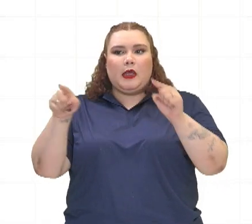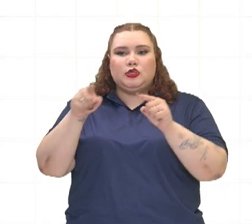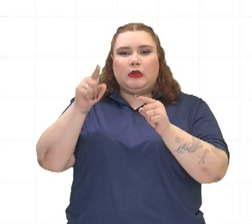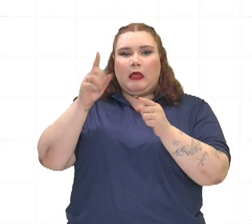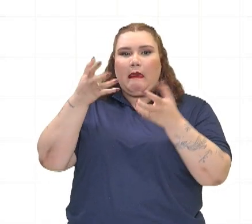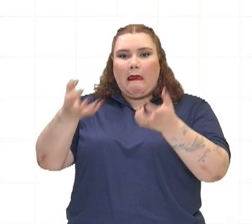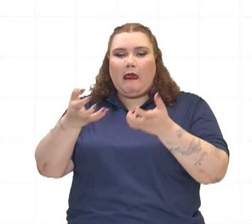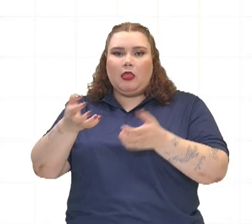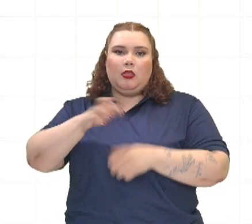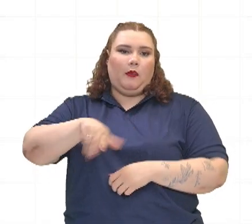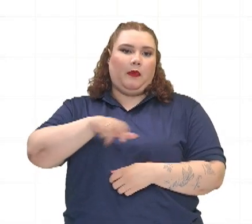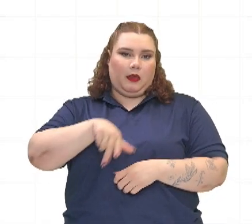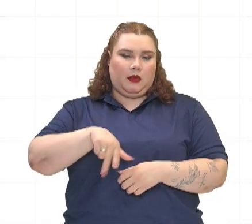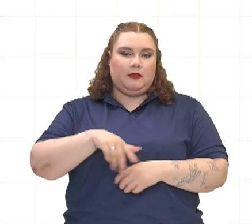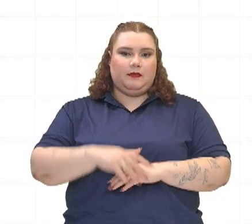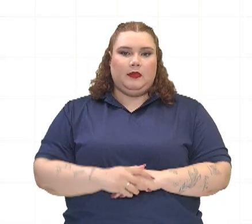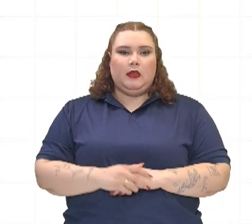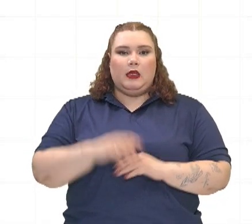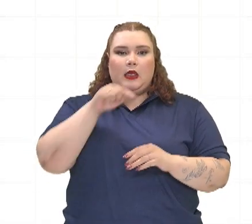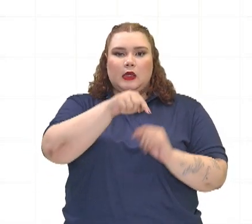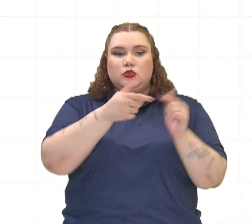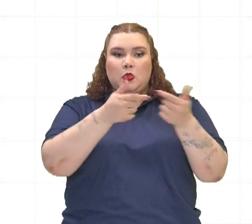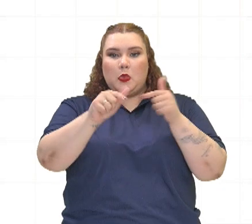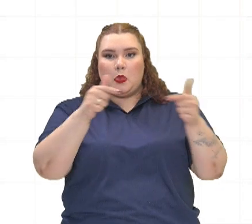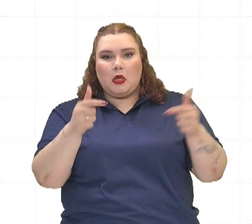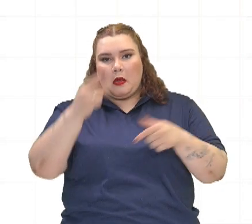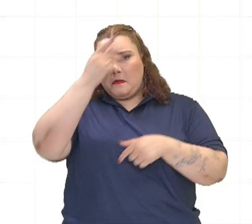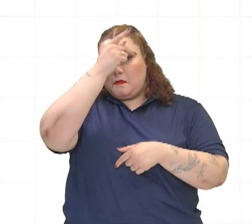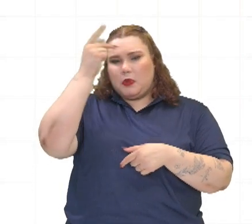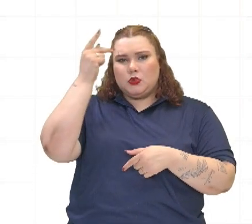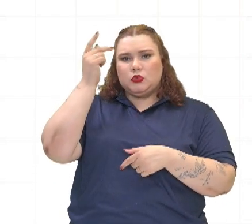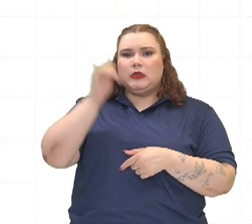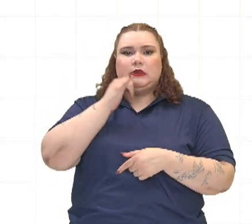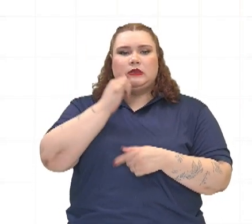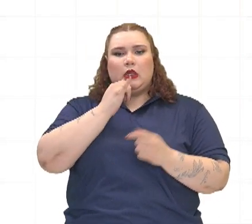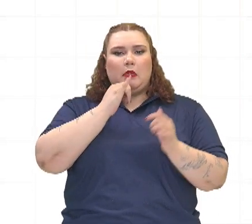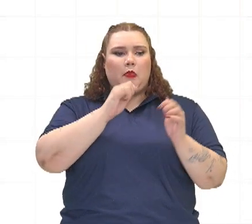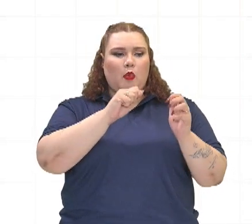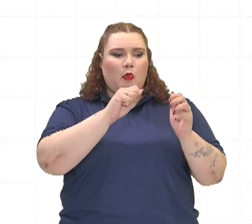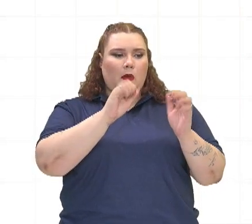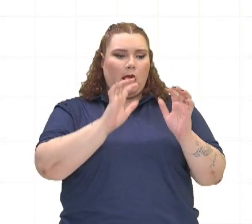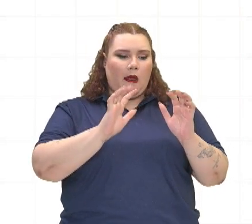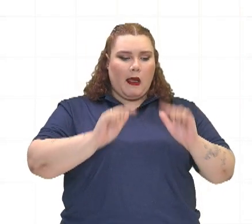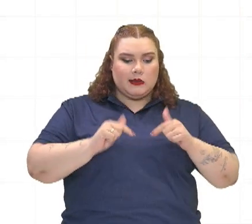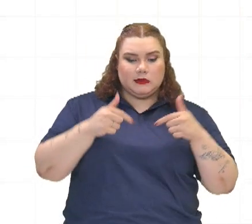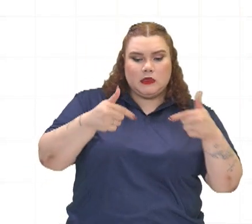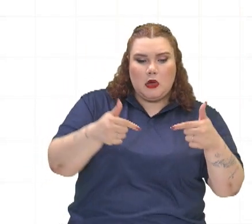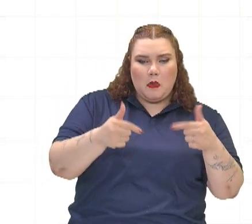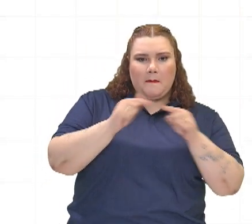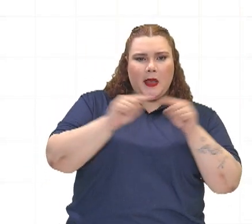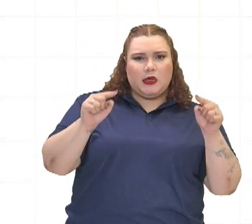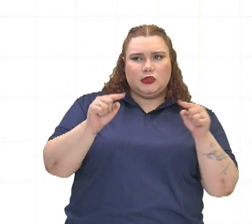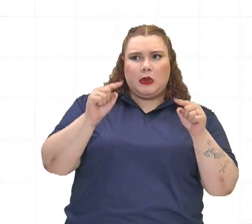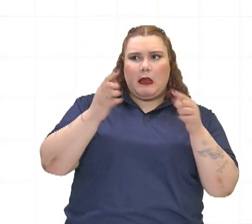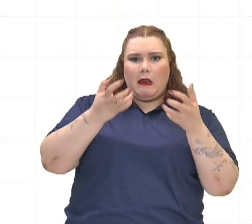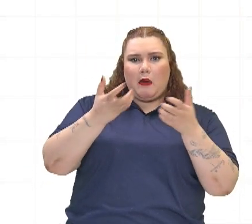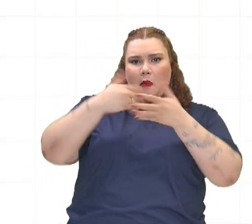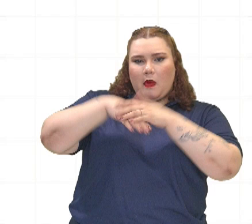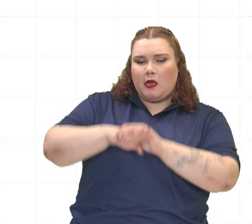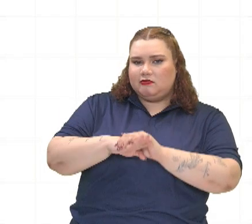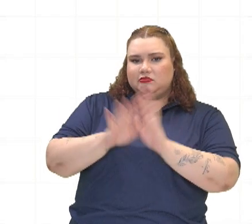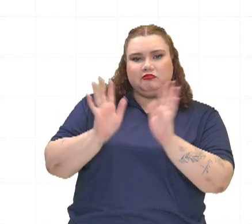ou registros, as pessoas não pensaram de fato em guardar, mas que acabaram